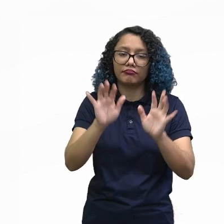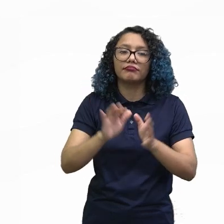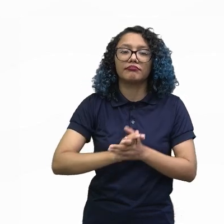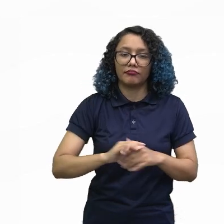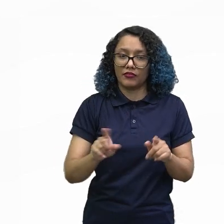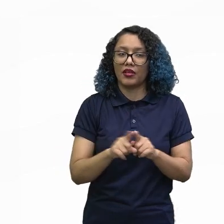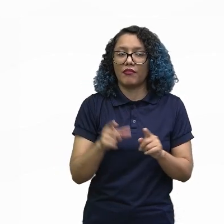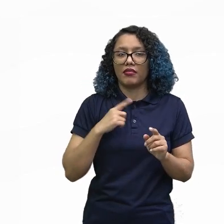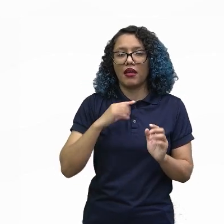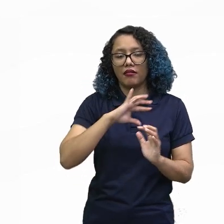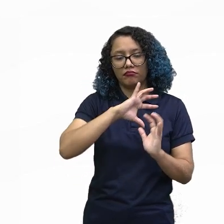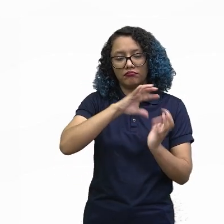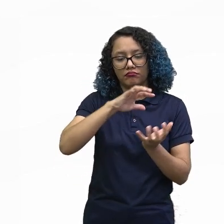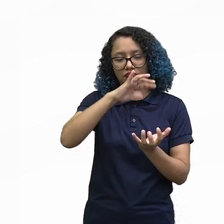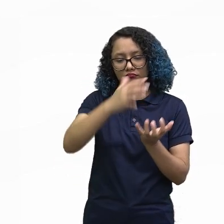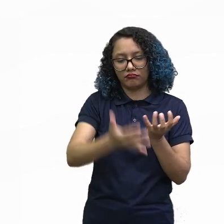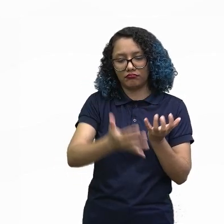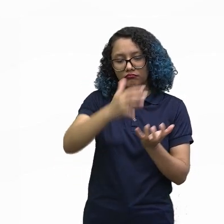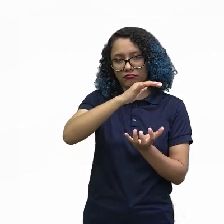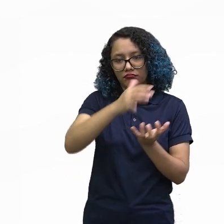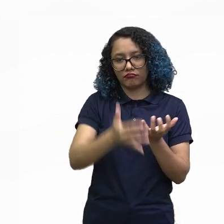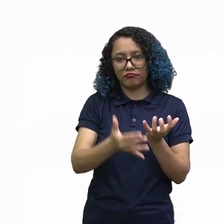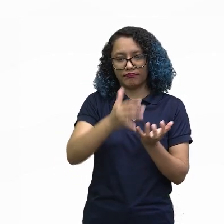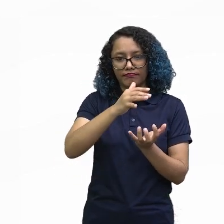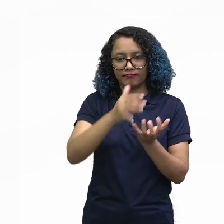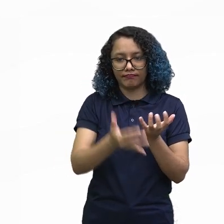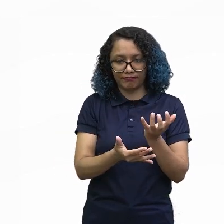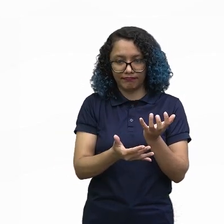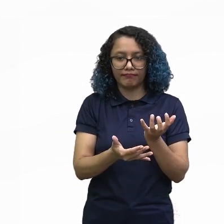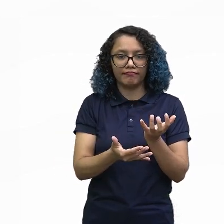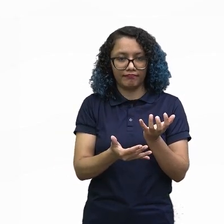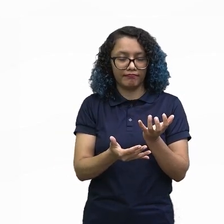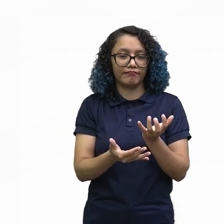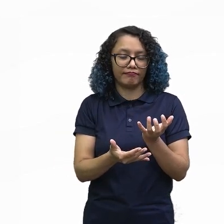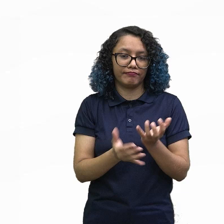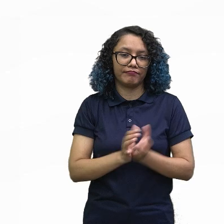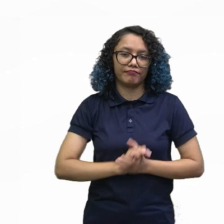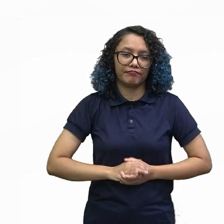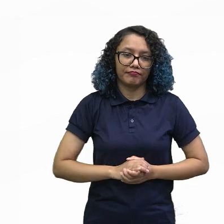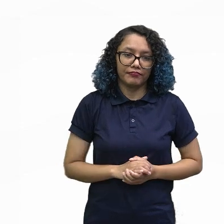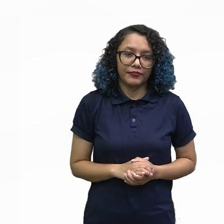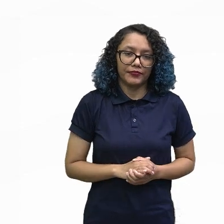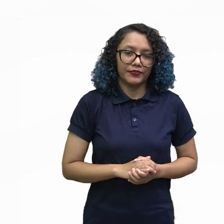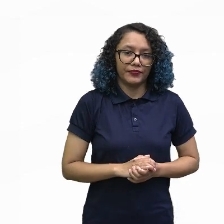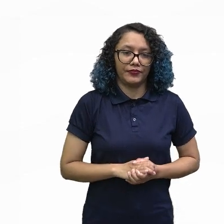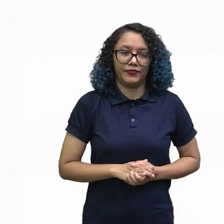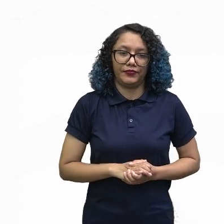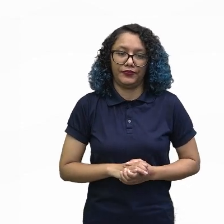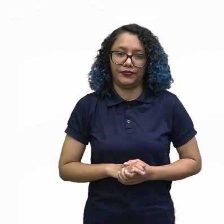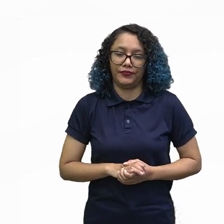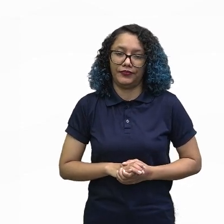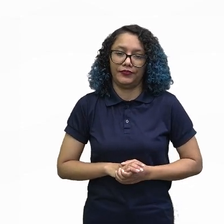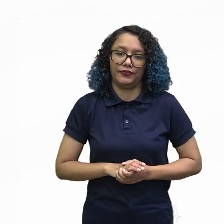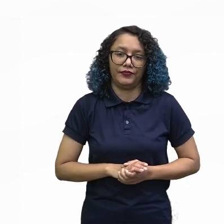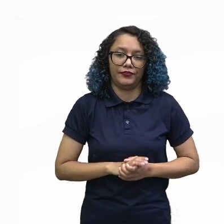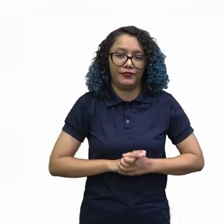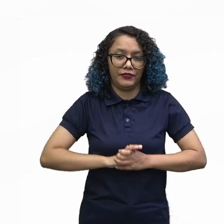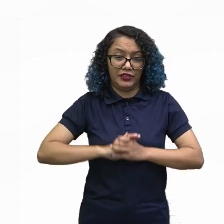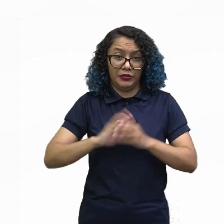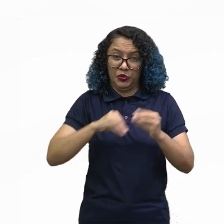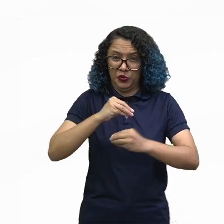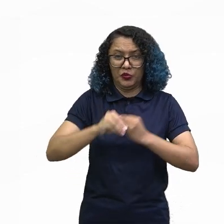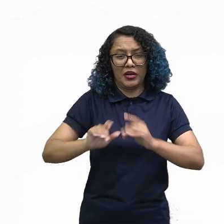estão aí na atmosfera, né? A combinação desses gases aí, ela contribui